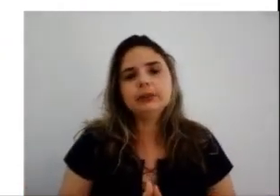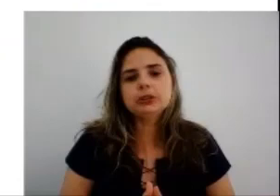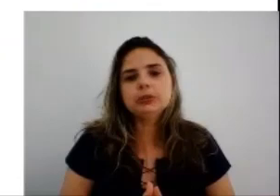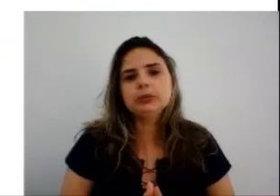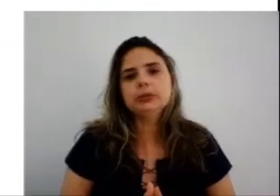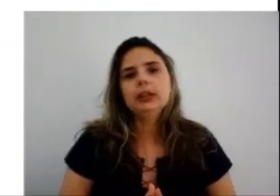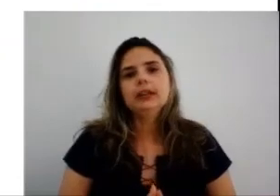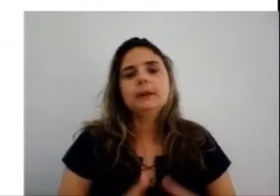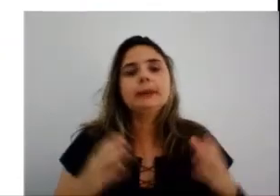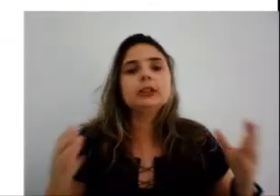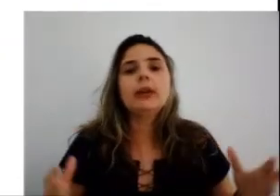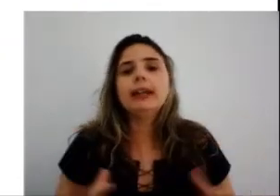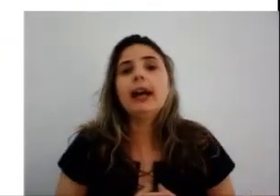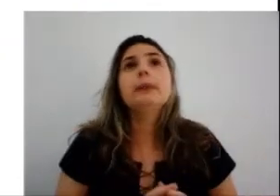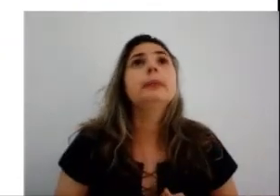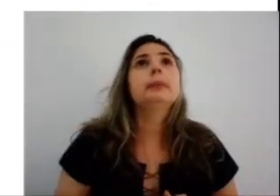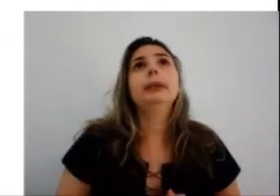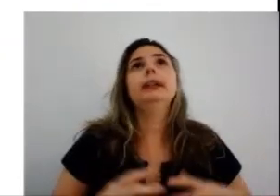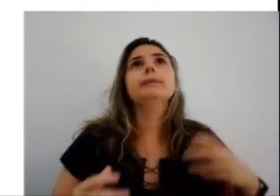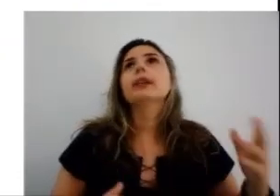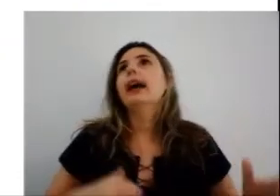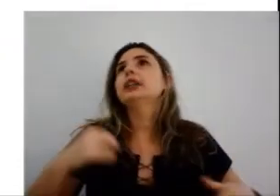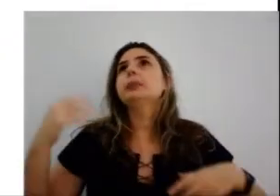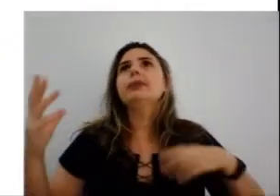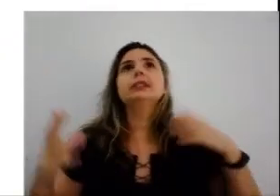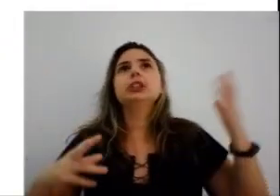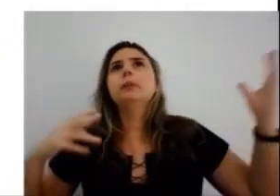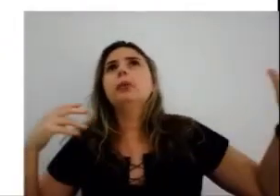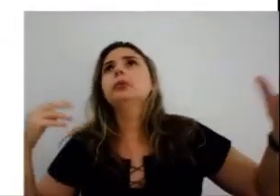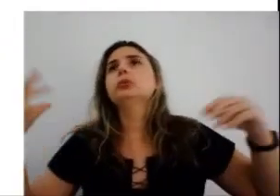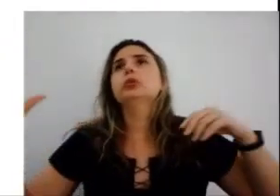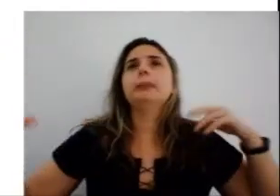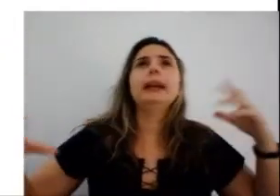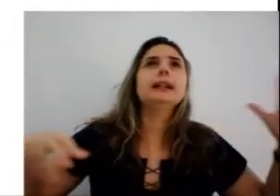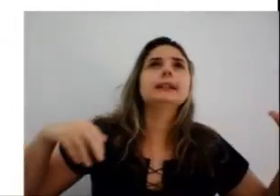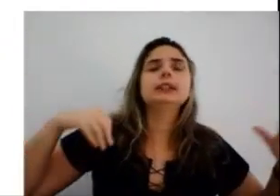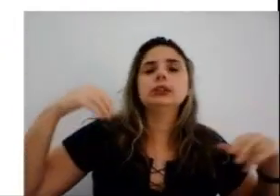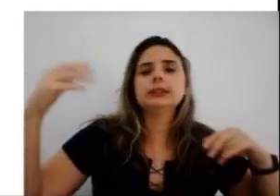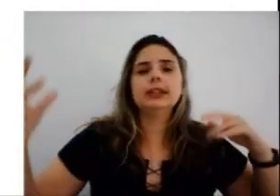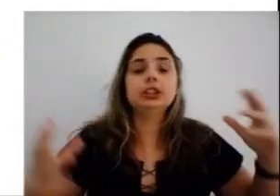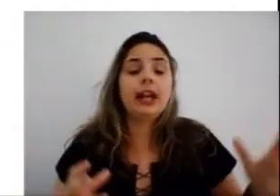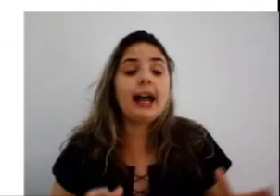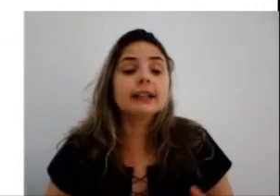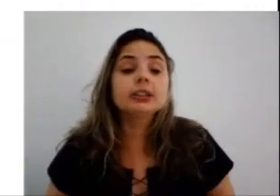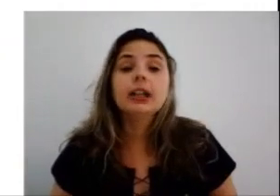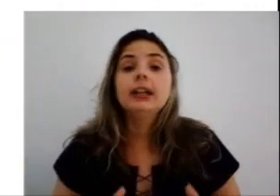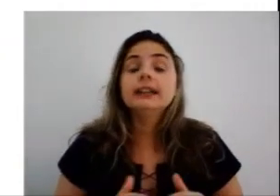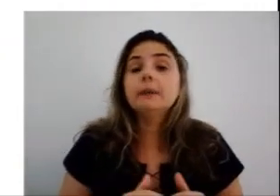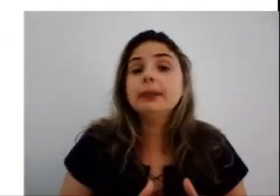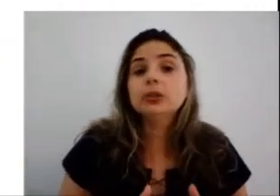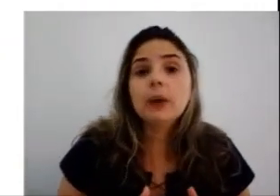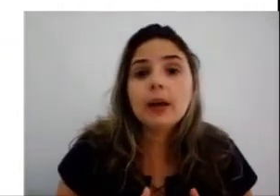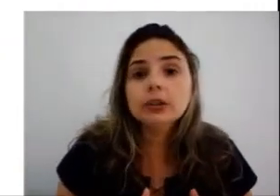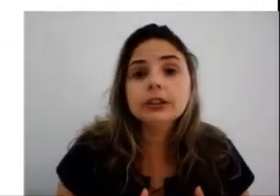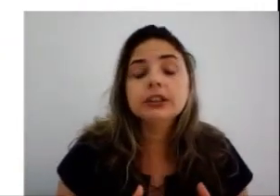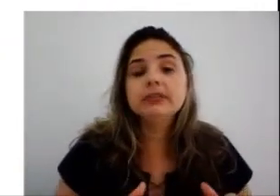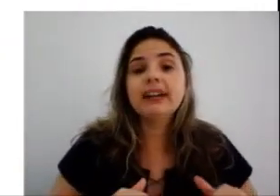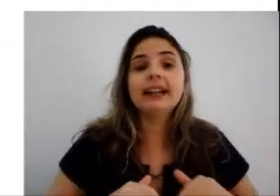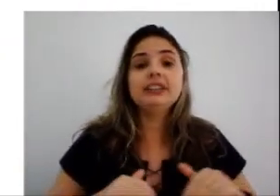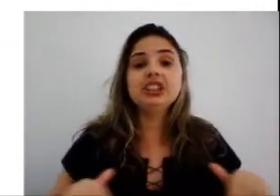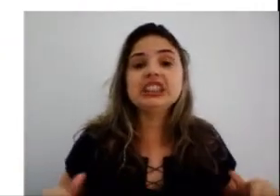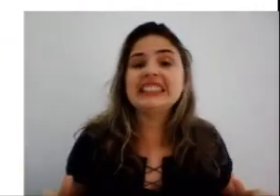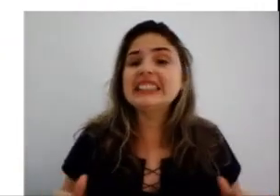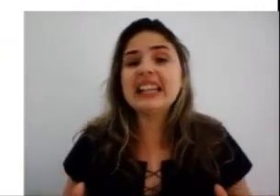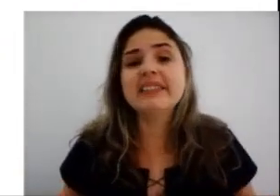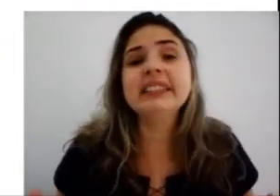avançar no teu estudo. Tem um pessoal aqui, porque as provas estão um pouco suspensas, estão sendo adiadas. Tem um pessoal, gente, que